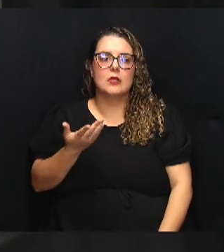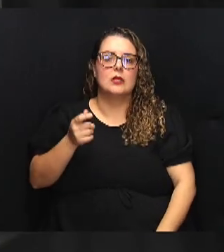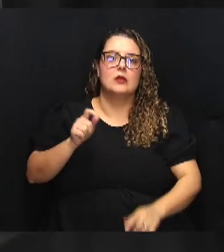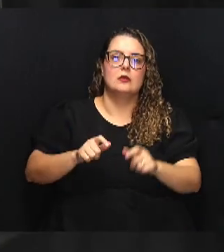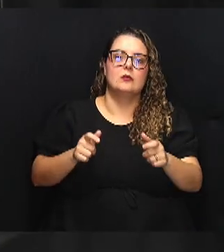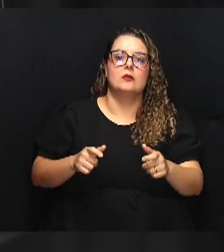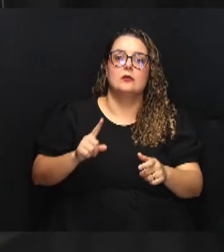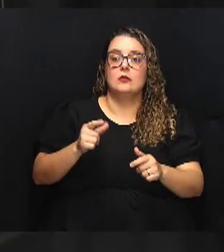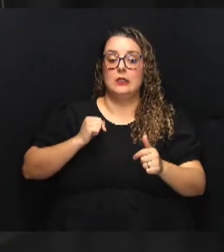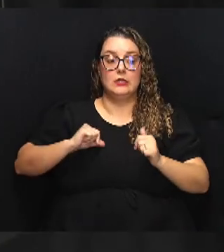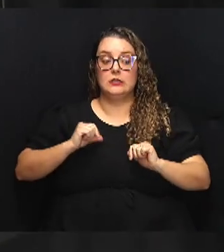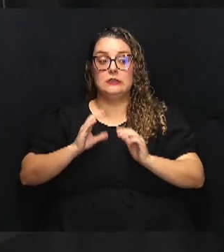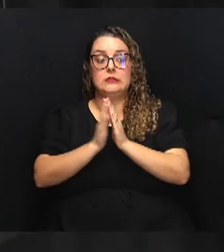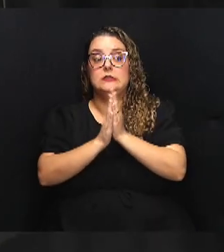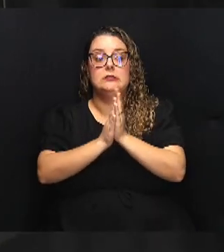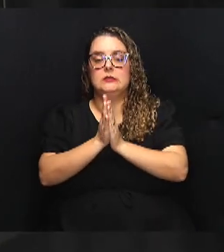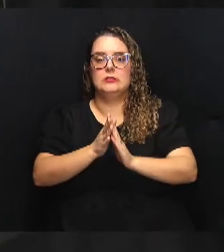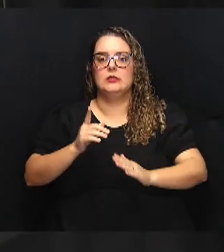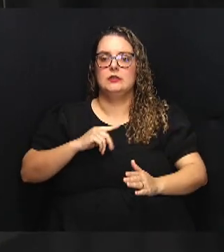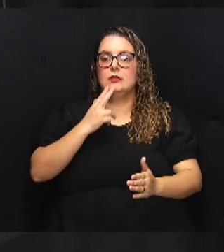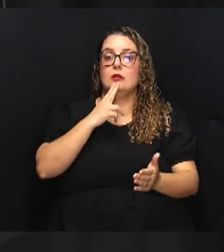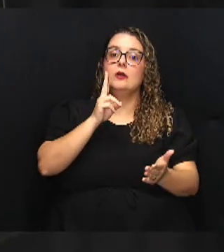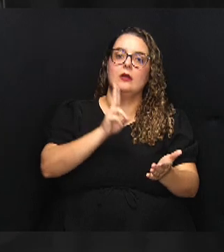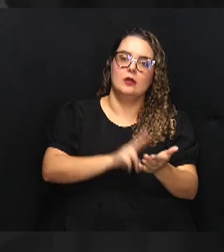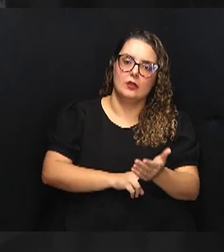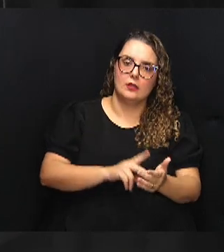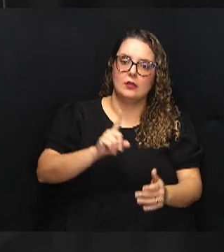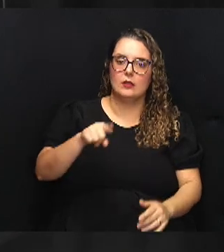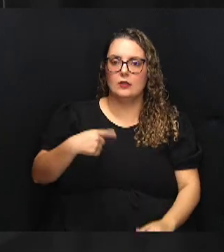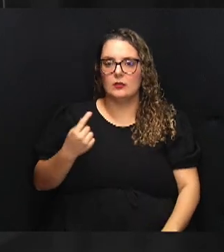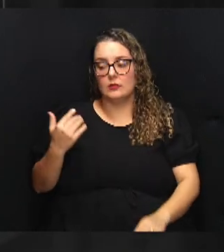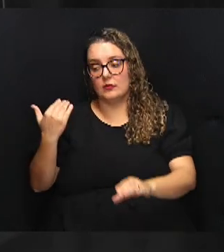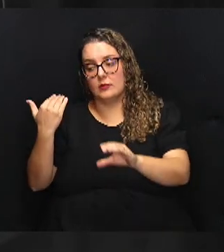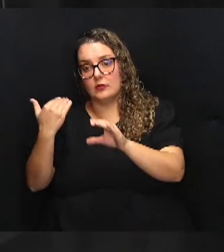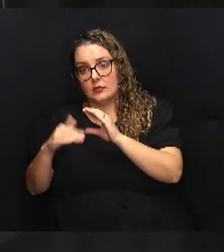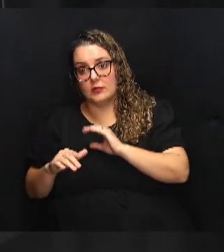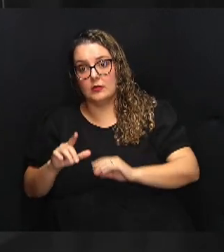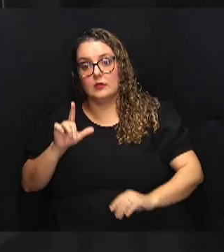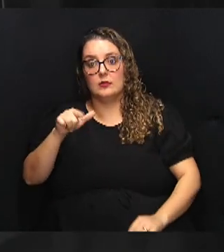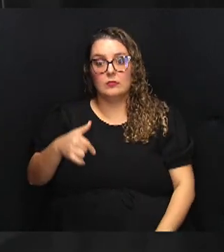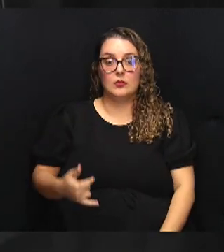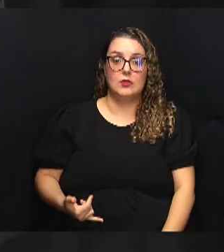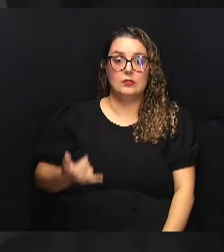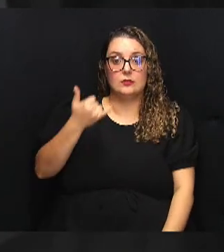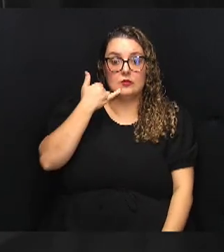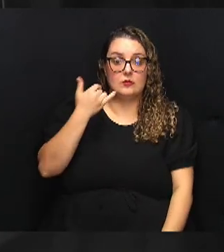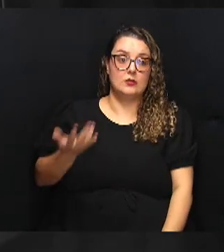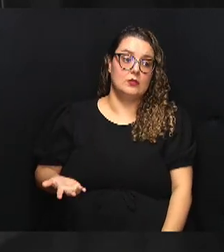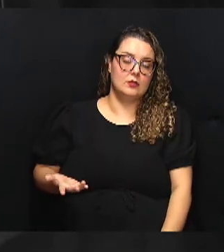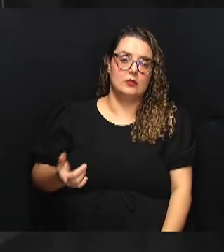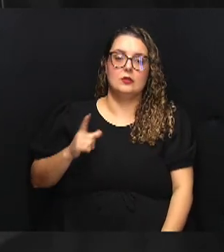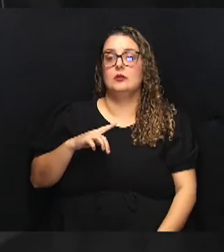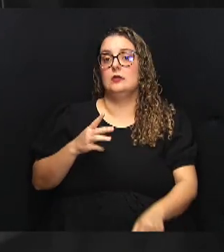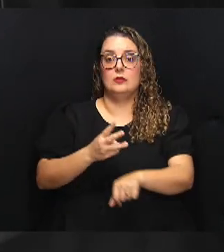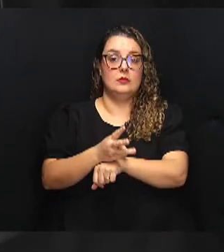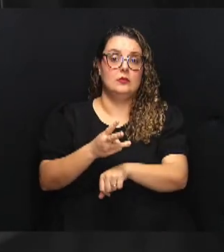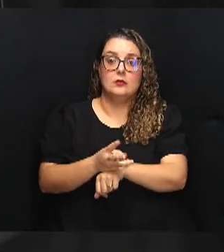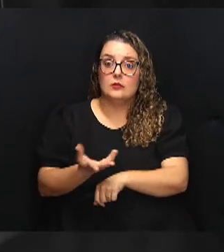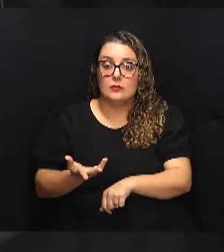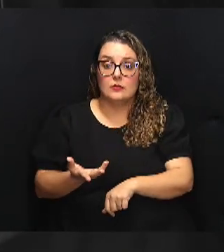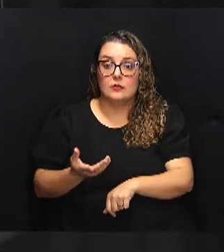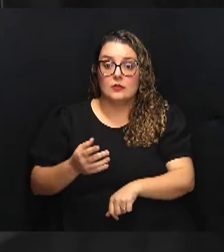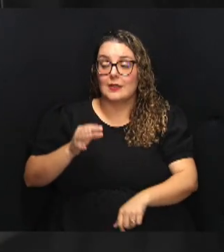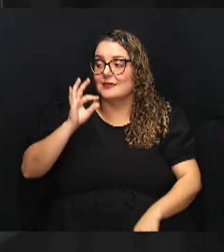tão ansiosas, né? Você tinha a carta, depois você tinha um e-mail, né? E hoje você tem o WhatsApp, que é